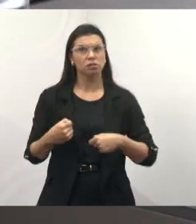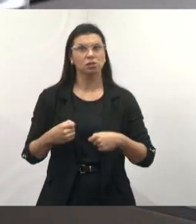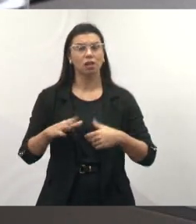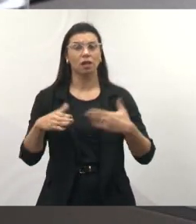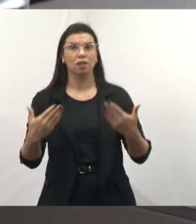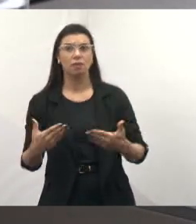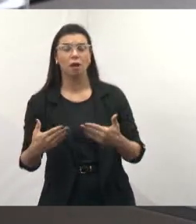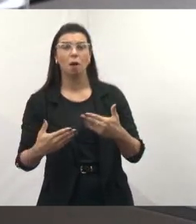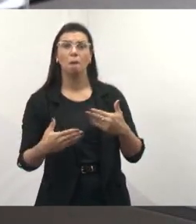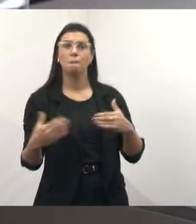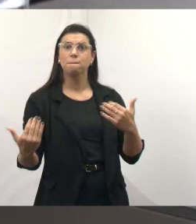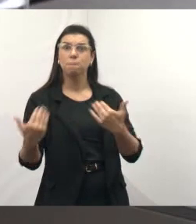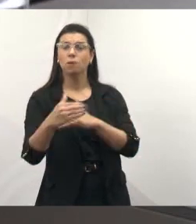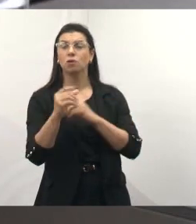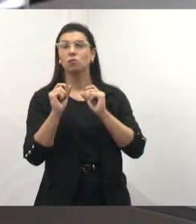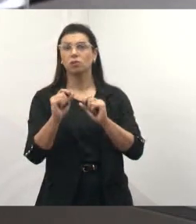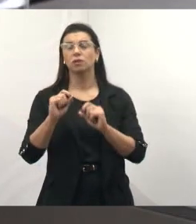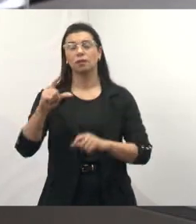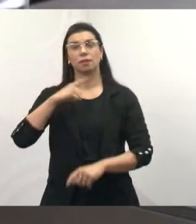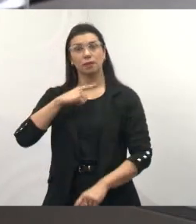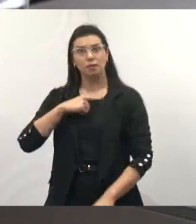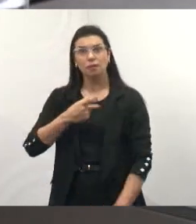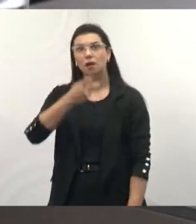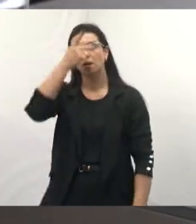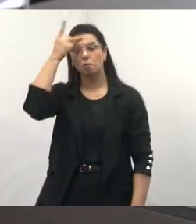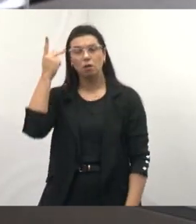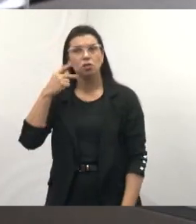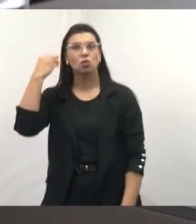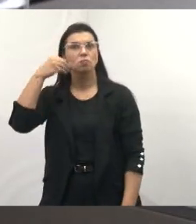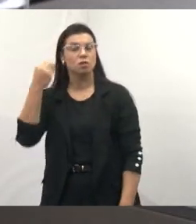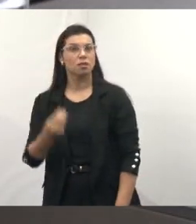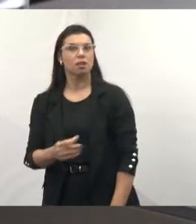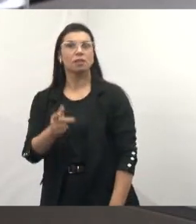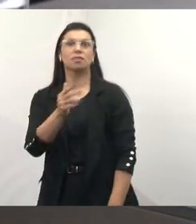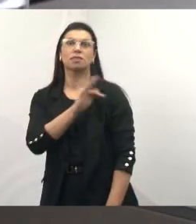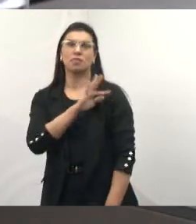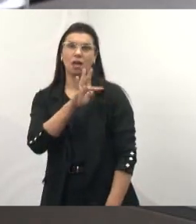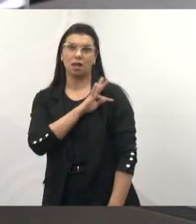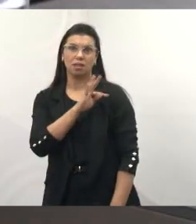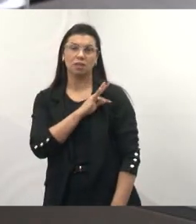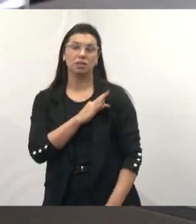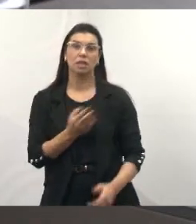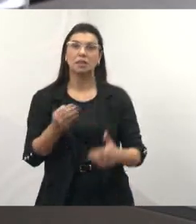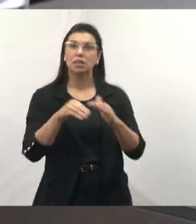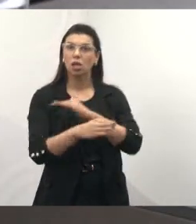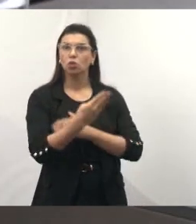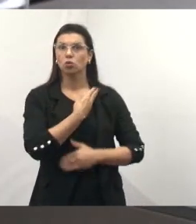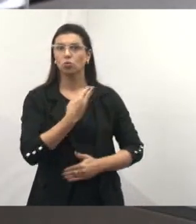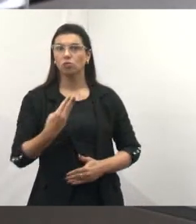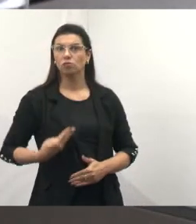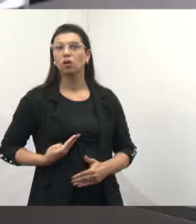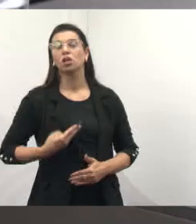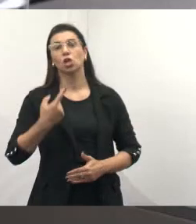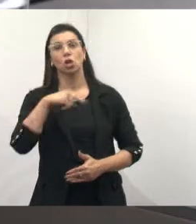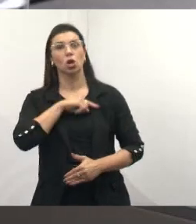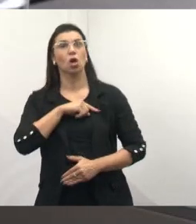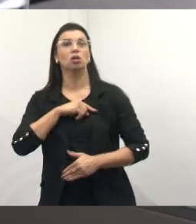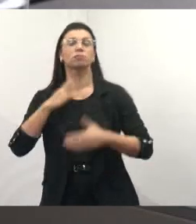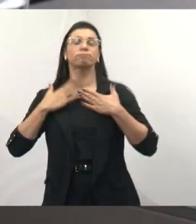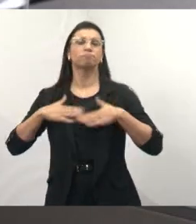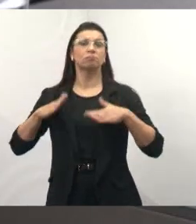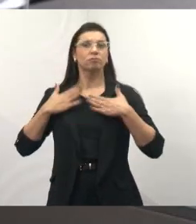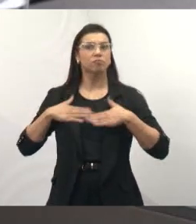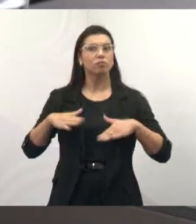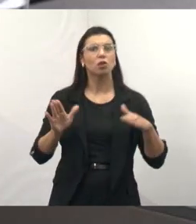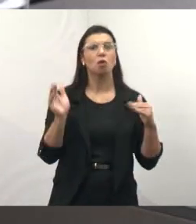Então isso prova que termos pessoas técnicas dentro desse governo realmente nos dá tranquilidade, como o vereador Roninha falou, de